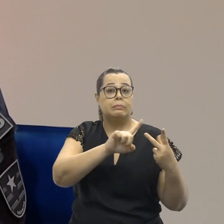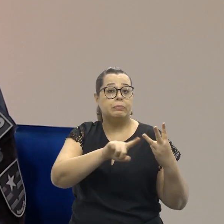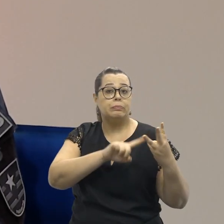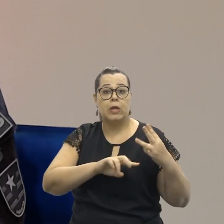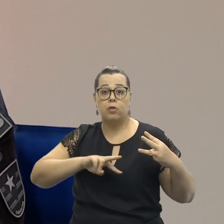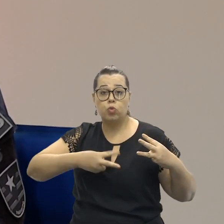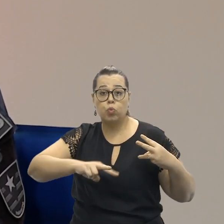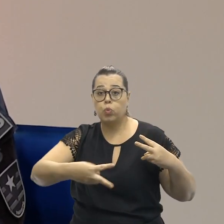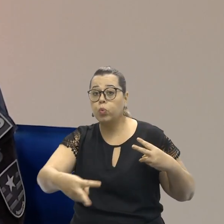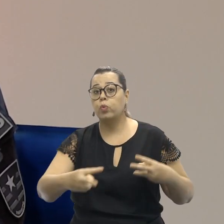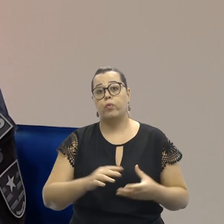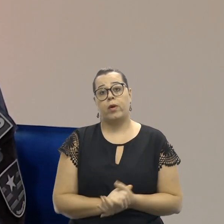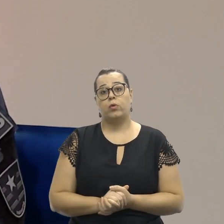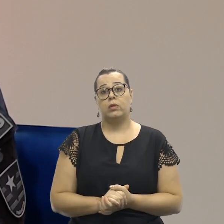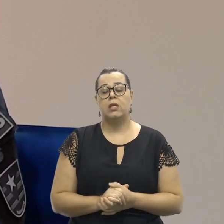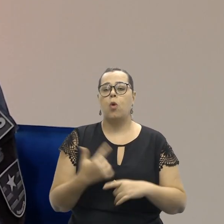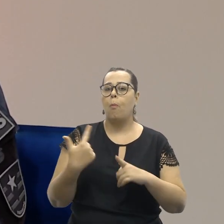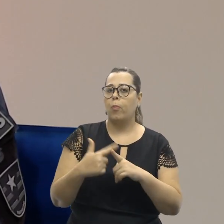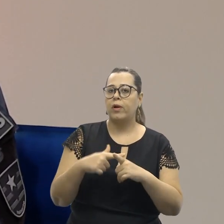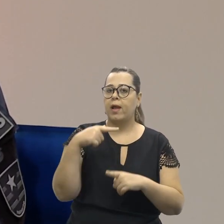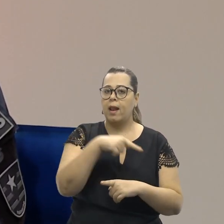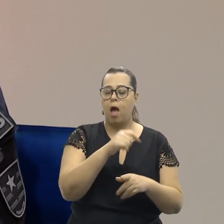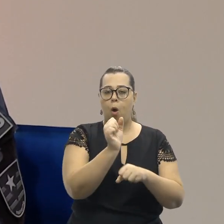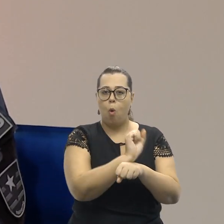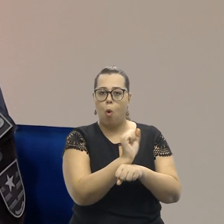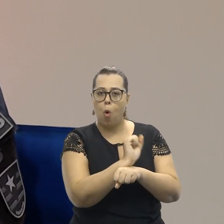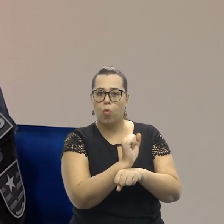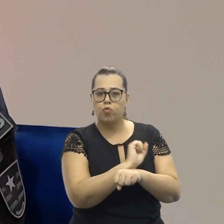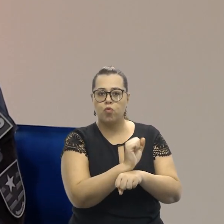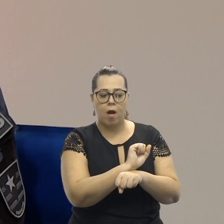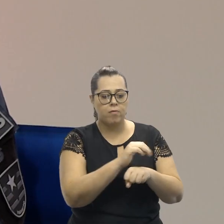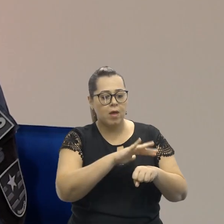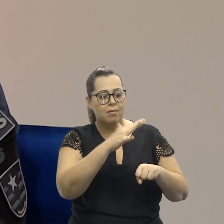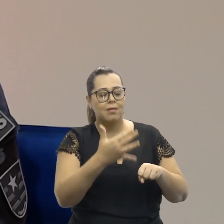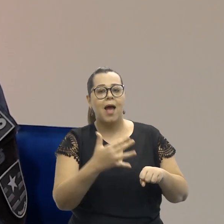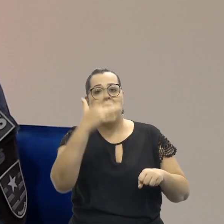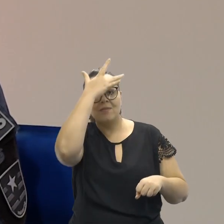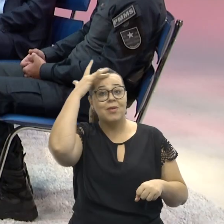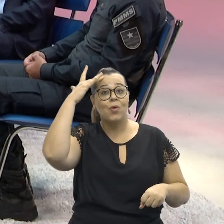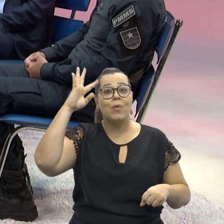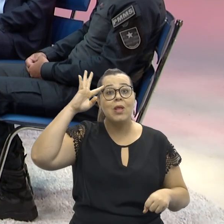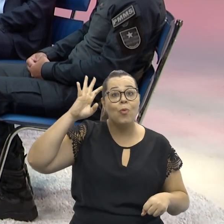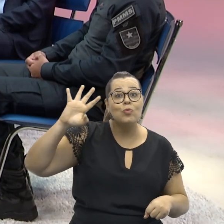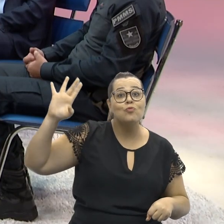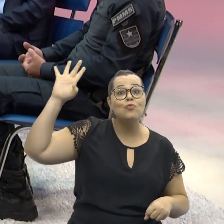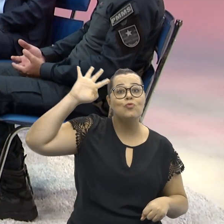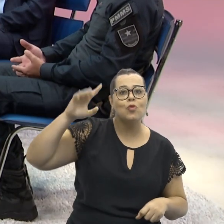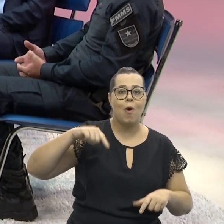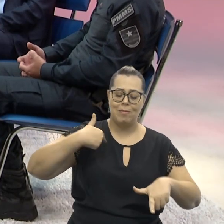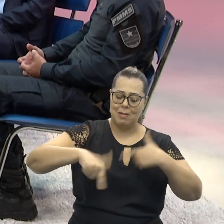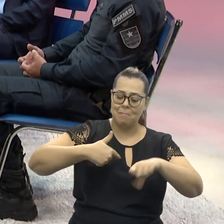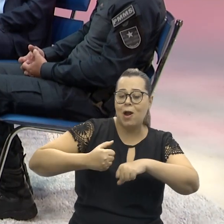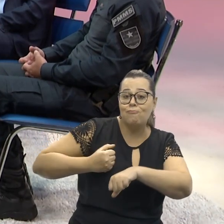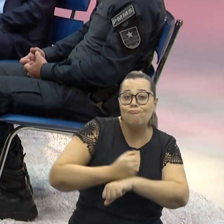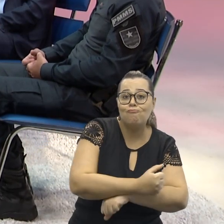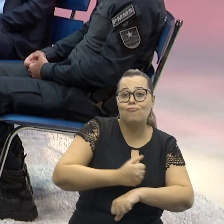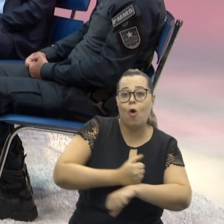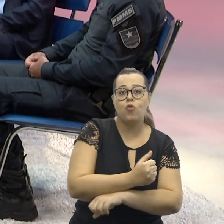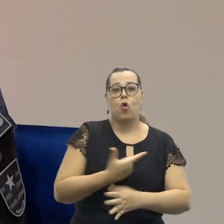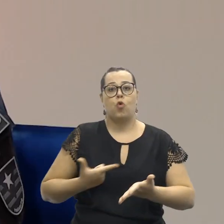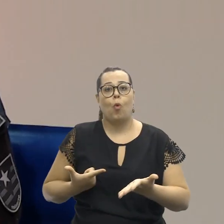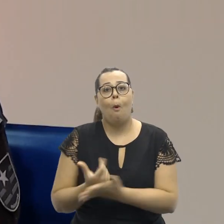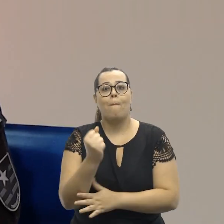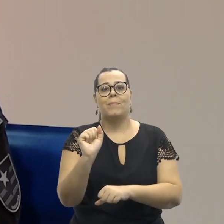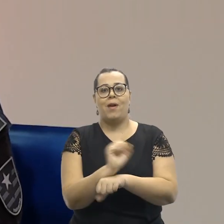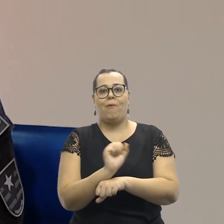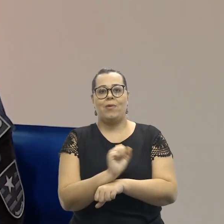para a questão da saúde, muitas vezes o veículo é a materialização do sonho da pessoa. A pessoa trabalhou para ter aquele bem, ela muitas